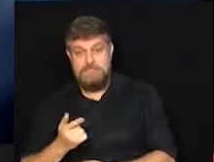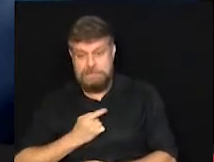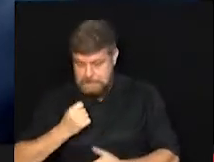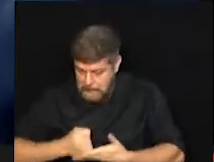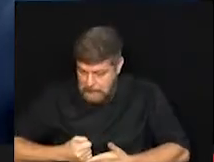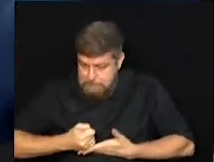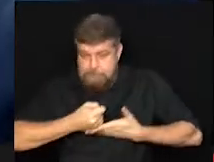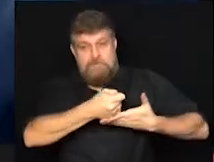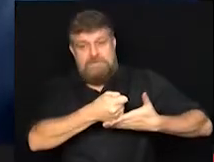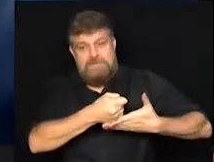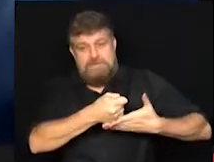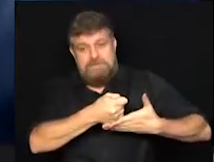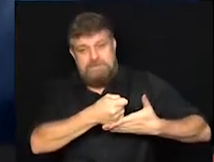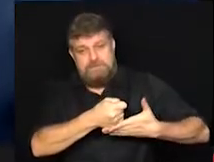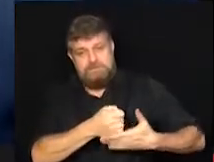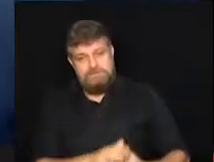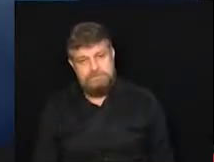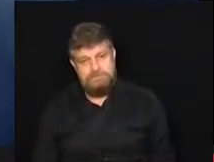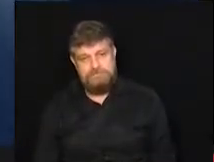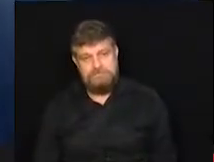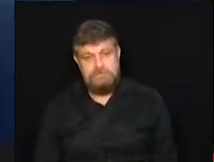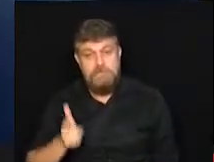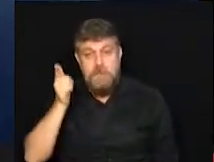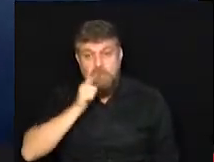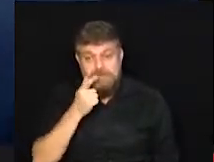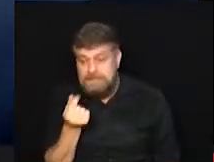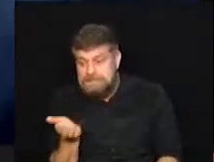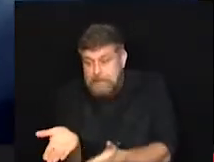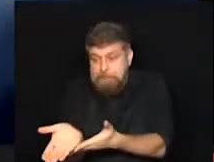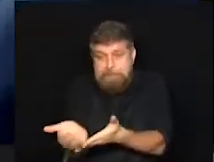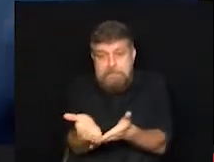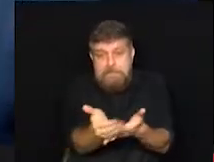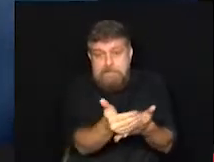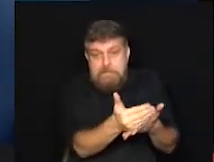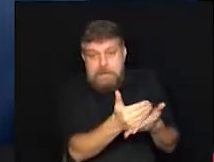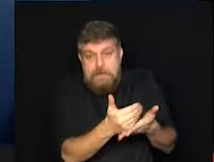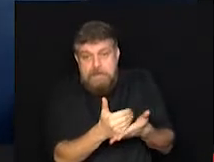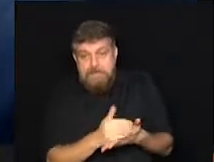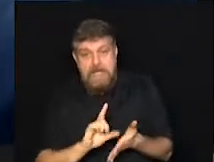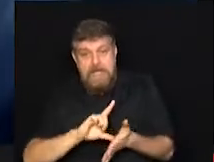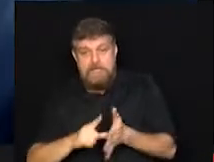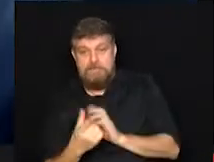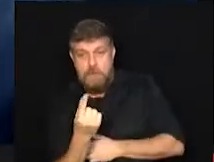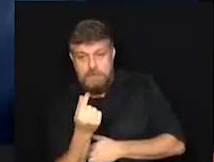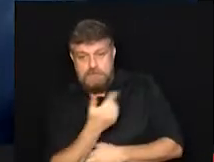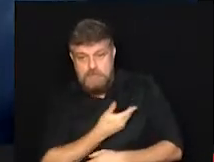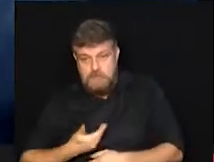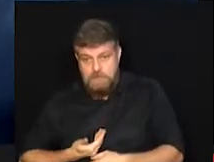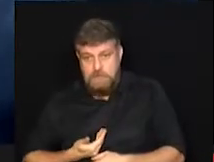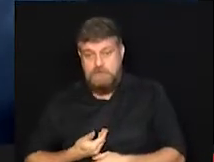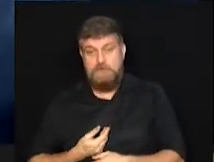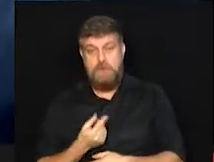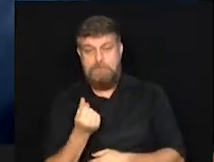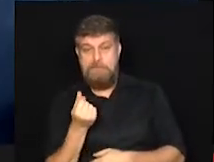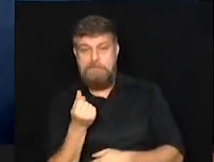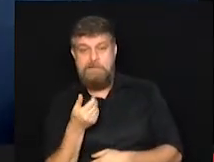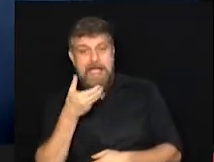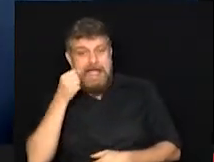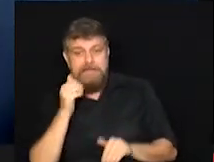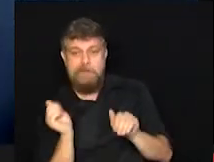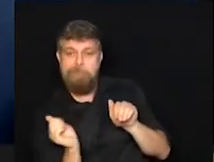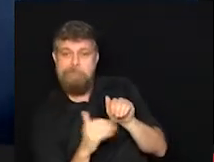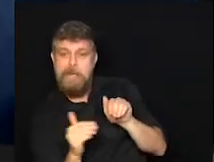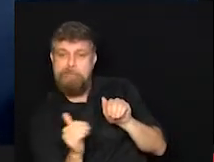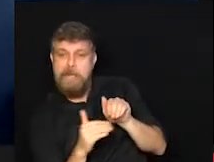sustentação de captação de recursos, de uso de recursos através do Fundo Municipal. Então,